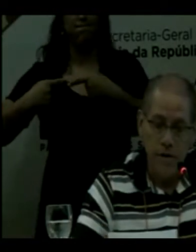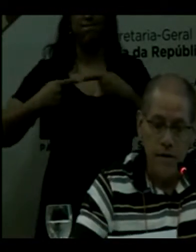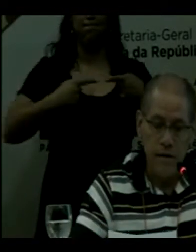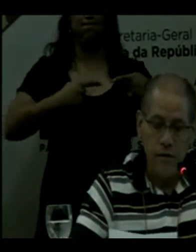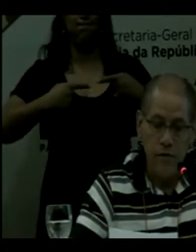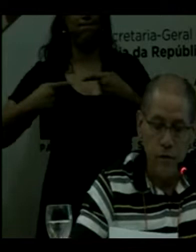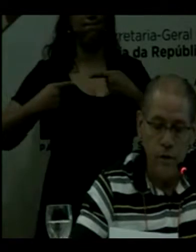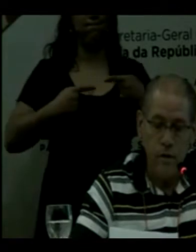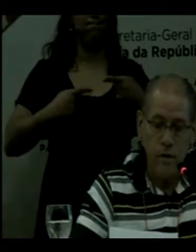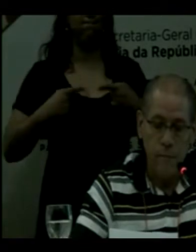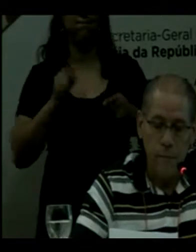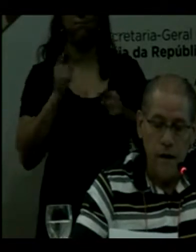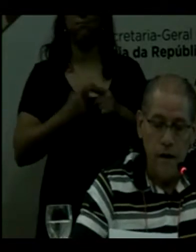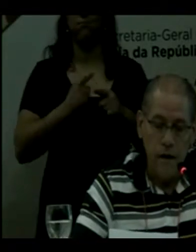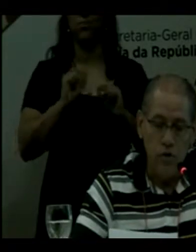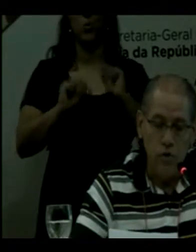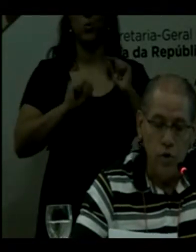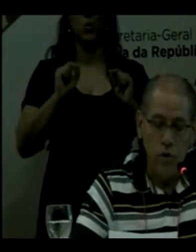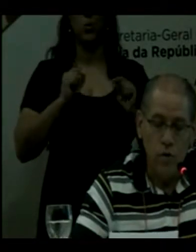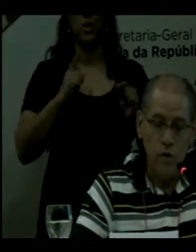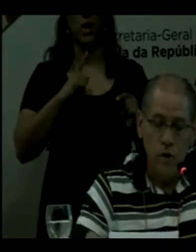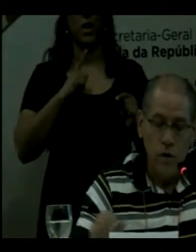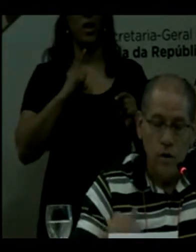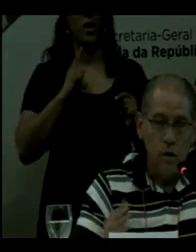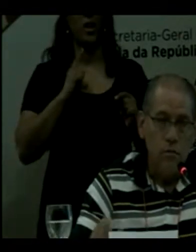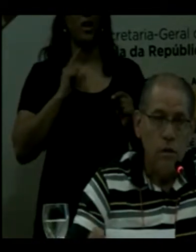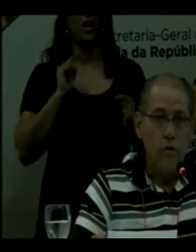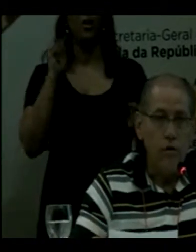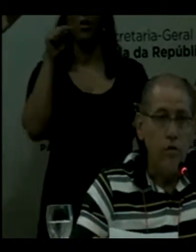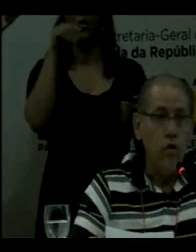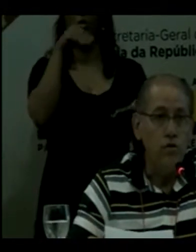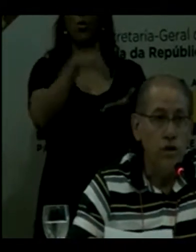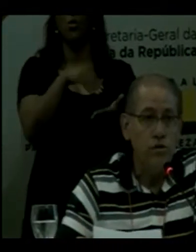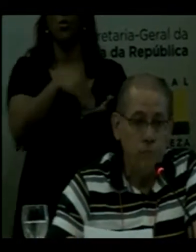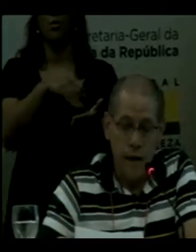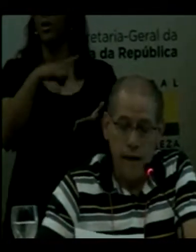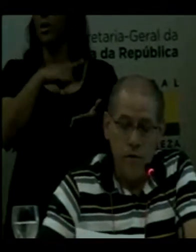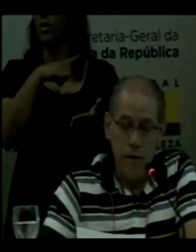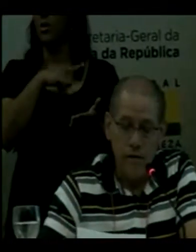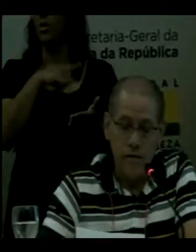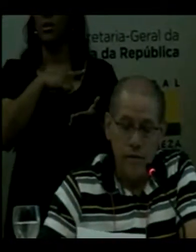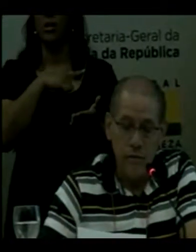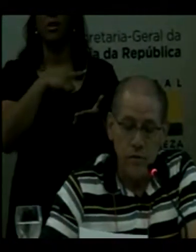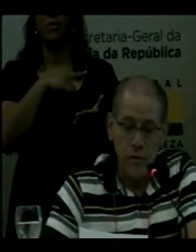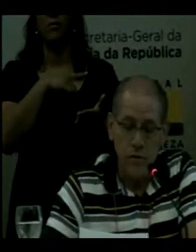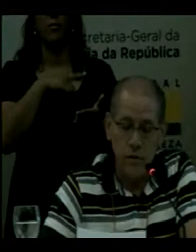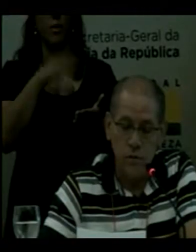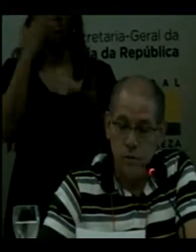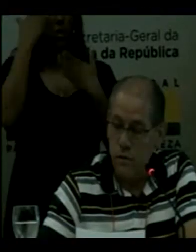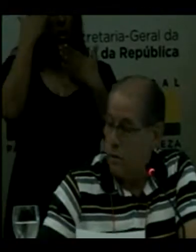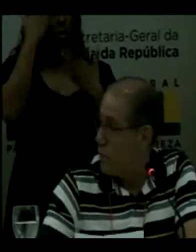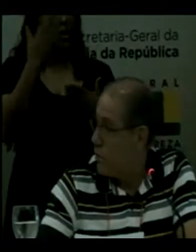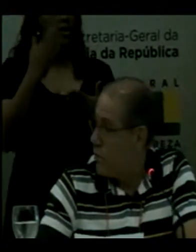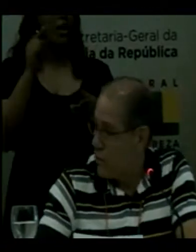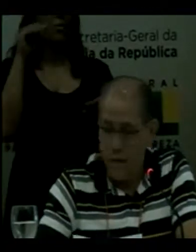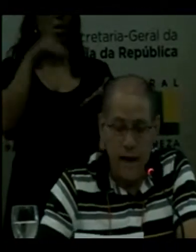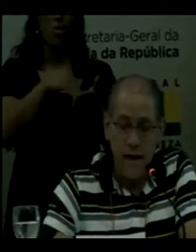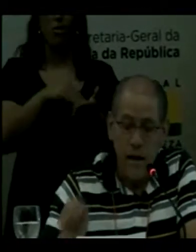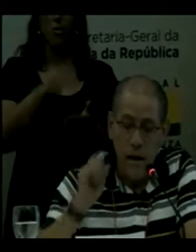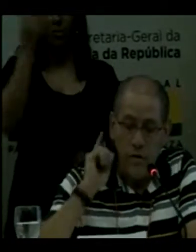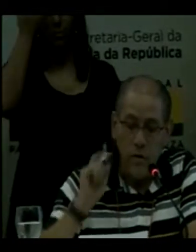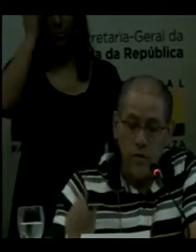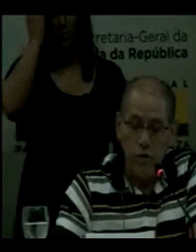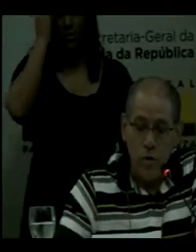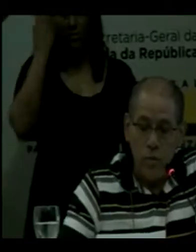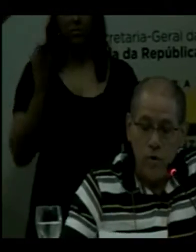uma polêmica que redundou, talvez, no consenso, pela compreensão do...